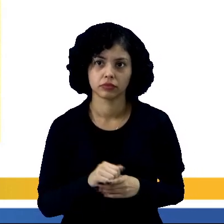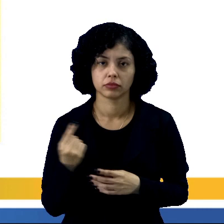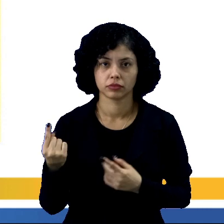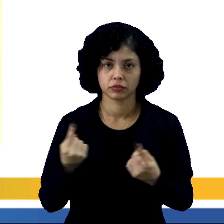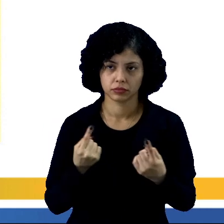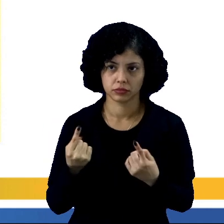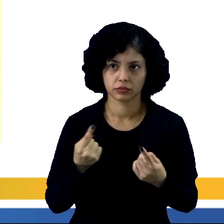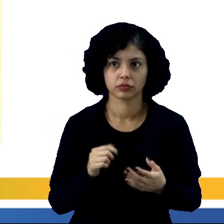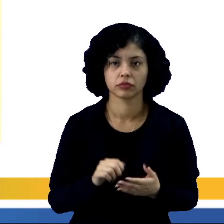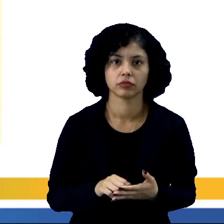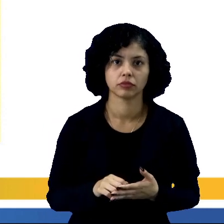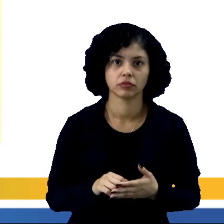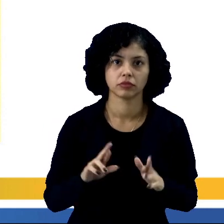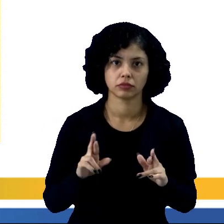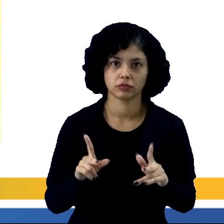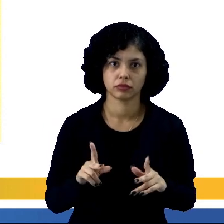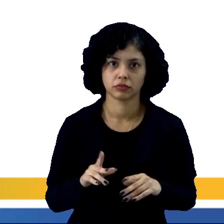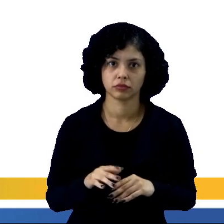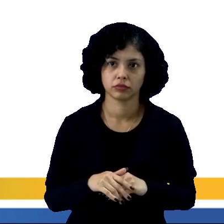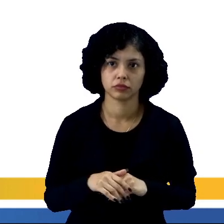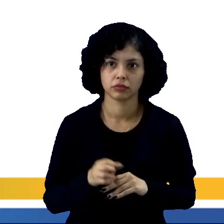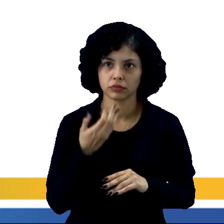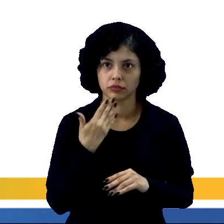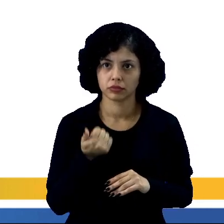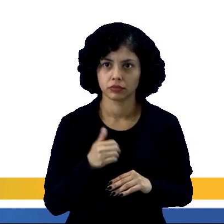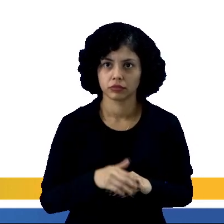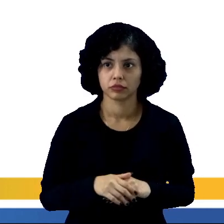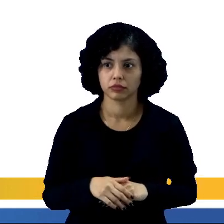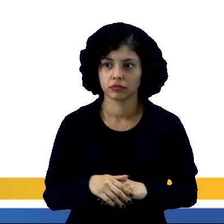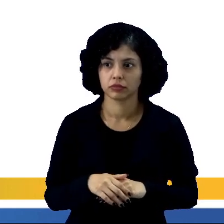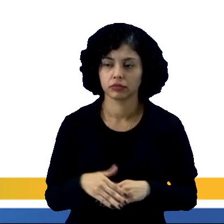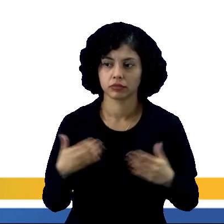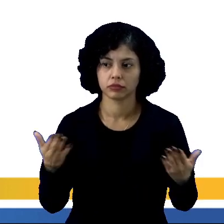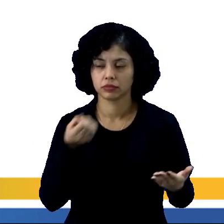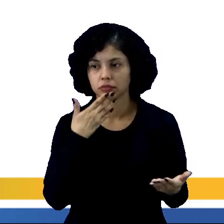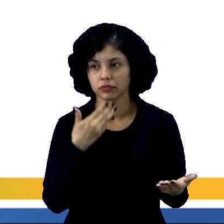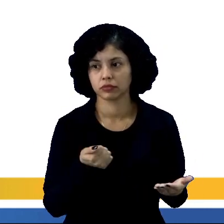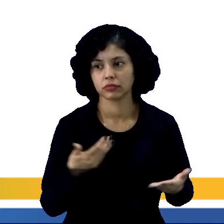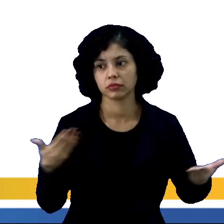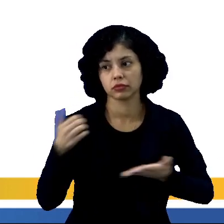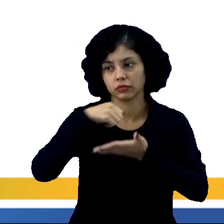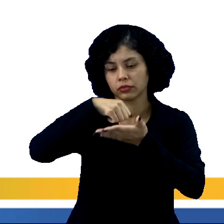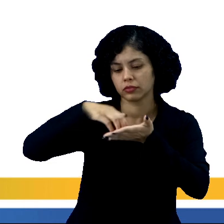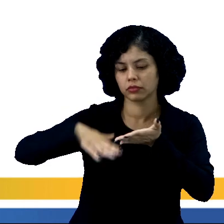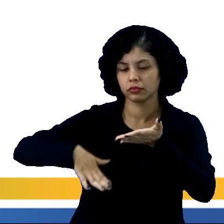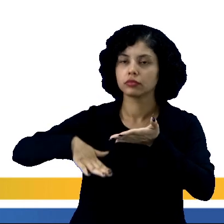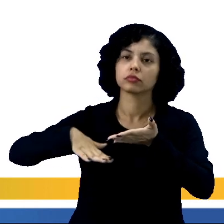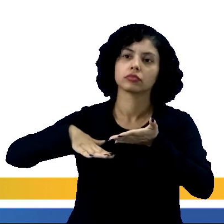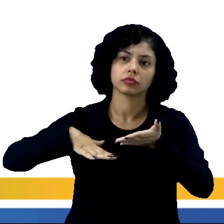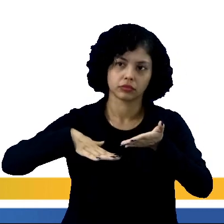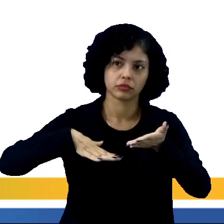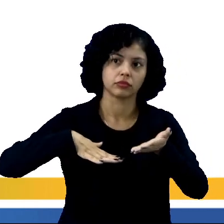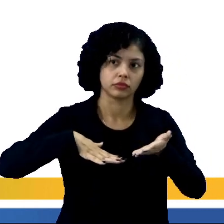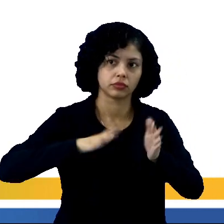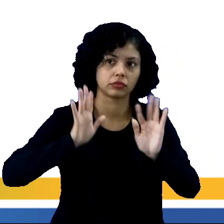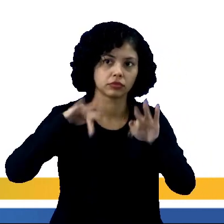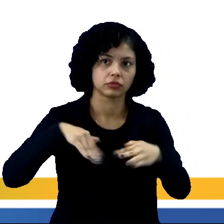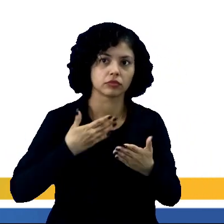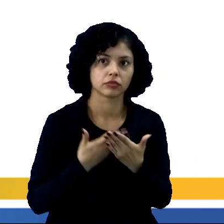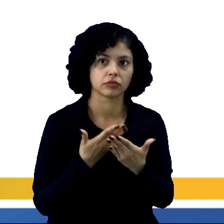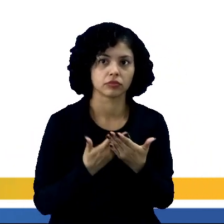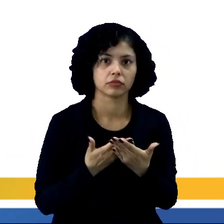do outro. Veja que são épocas diferentes. Tranquilo? Muito bem. Então, para finalizar a